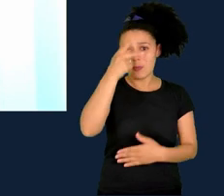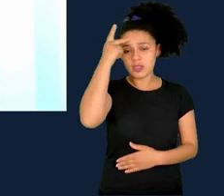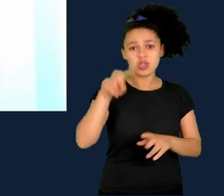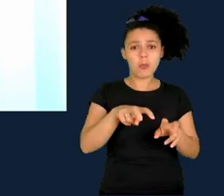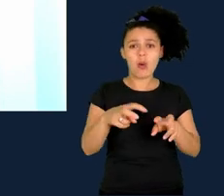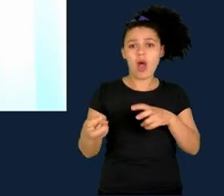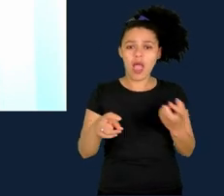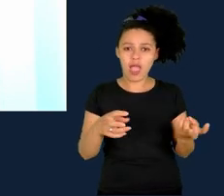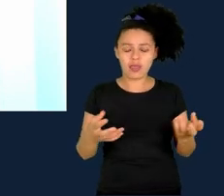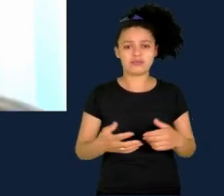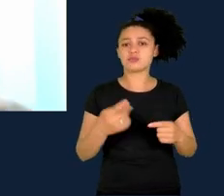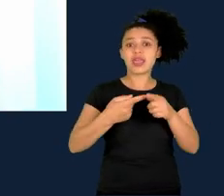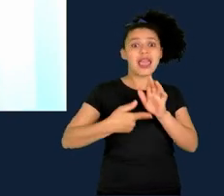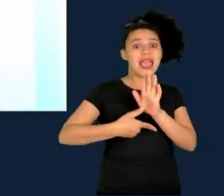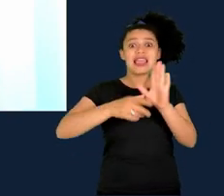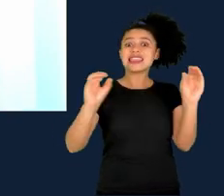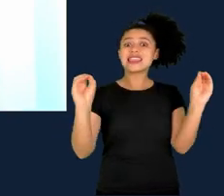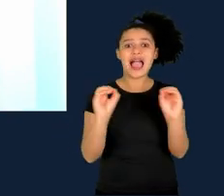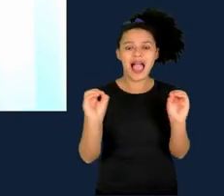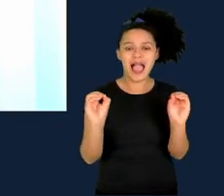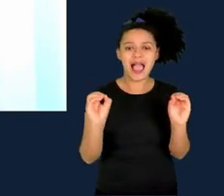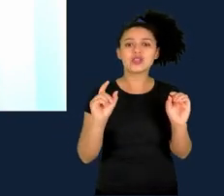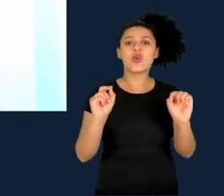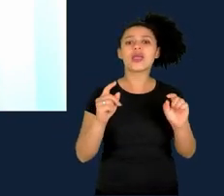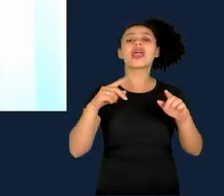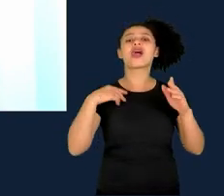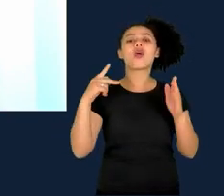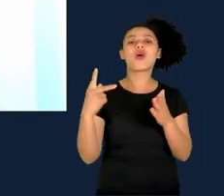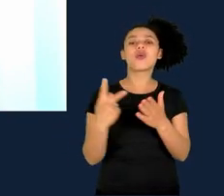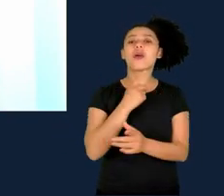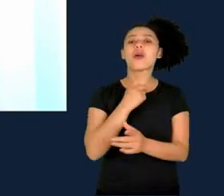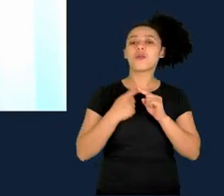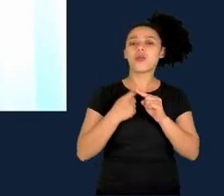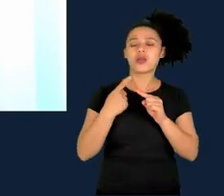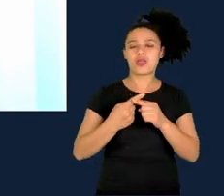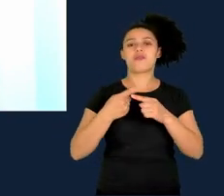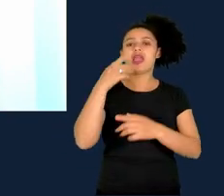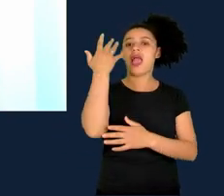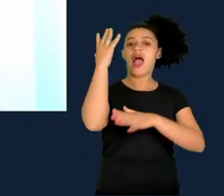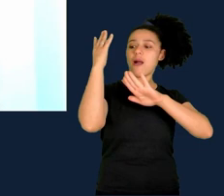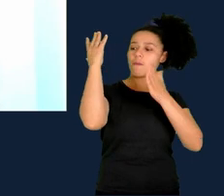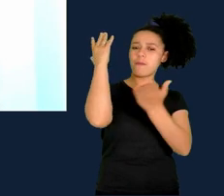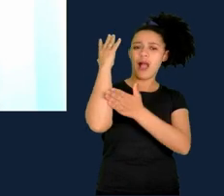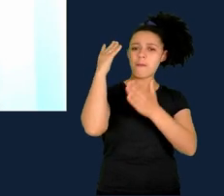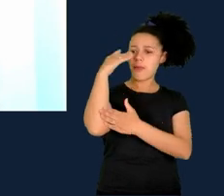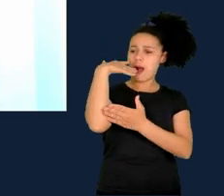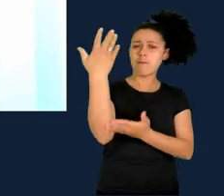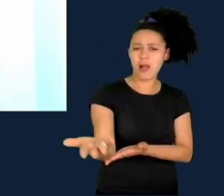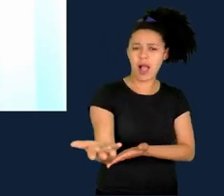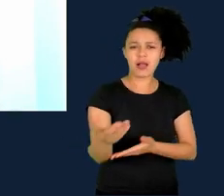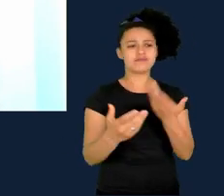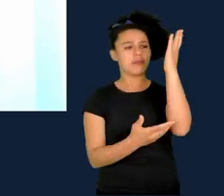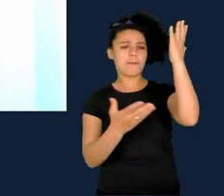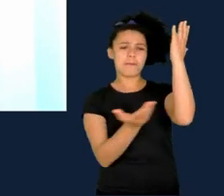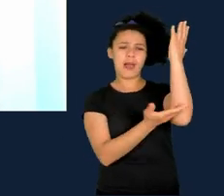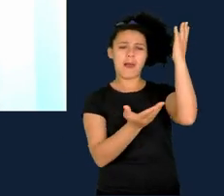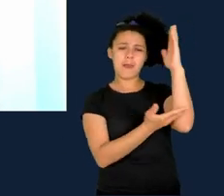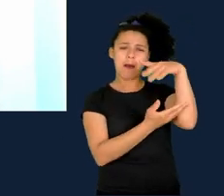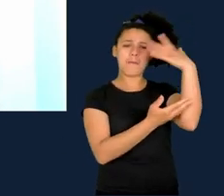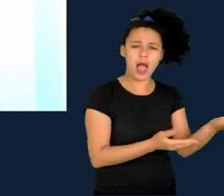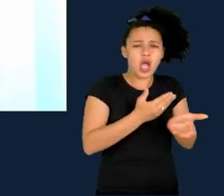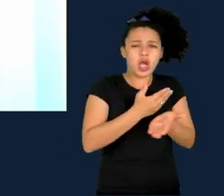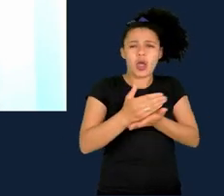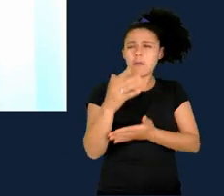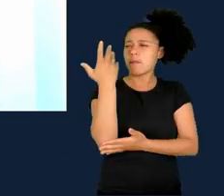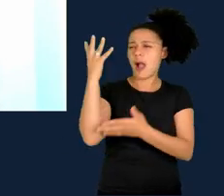interferência através de desmatamento e chegou no Rio Negro, onde não há desmatamento, mas chegou esse